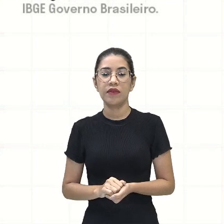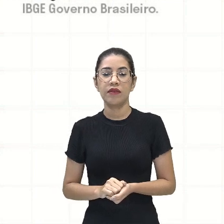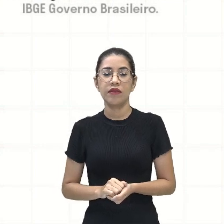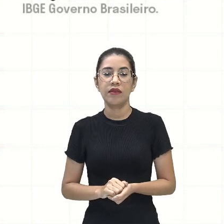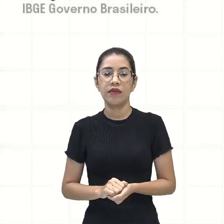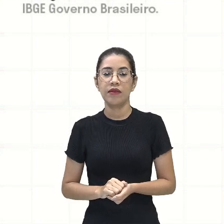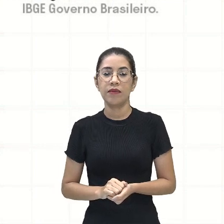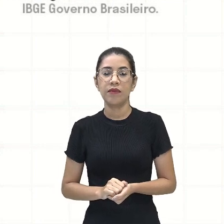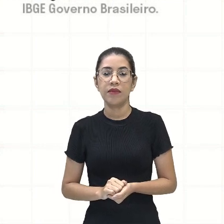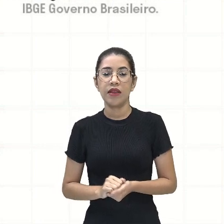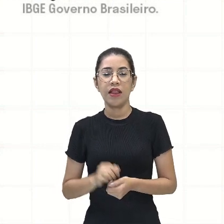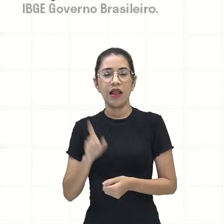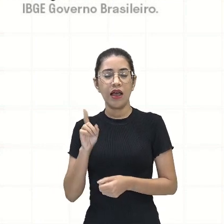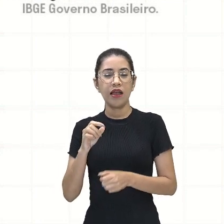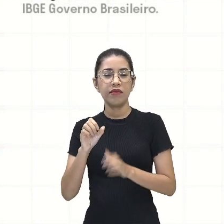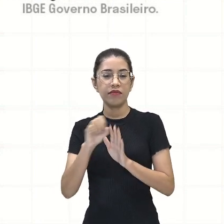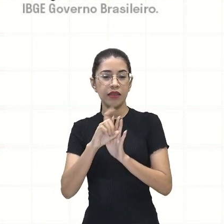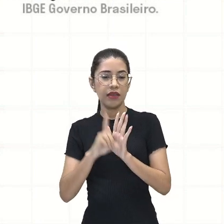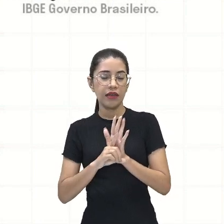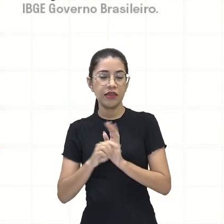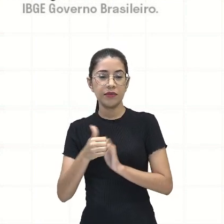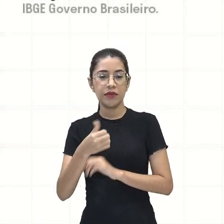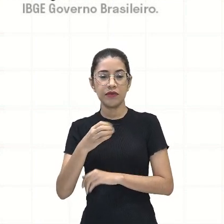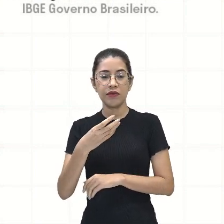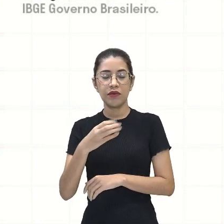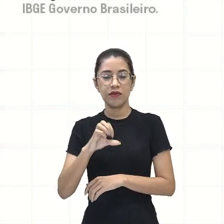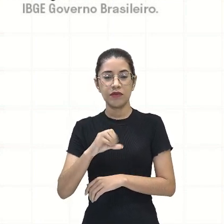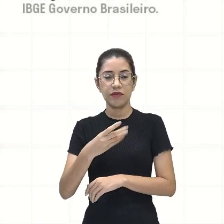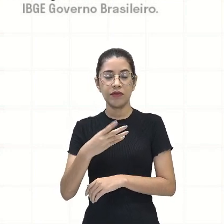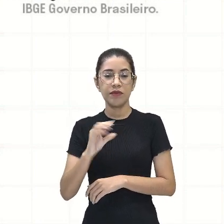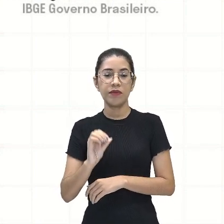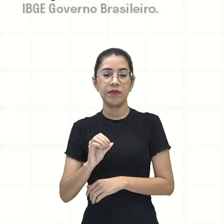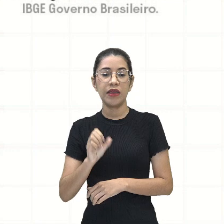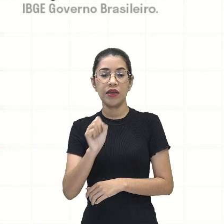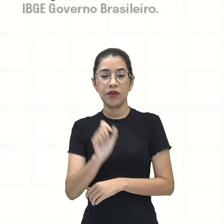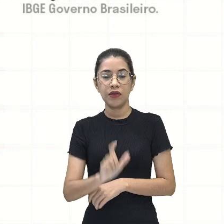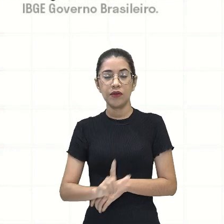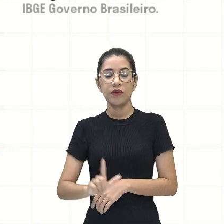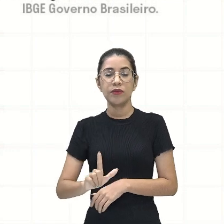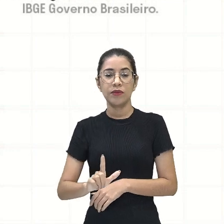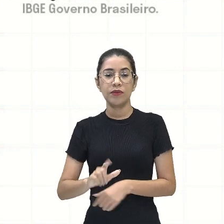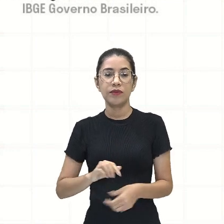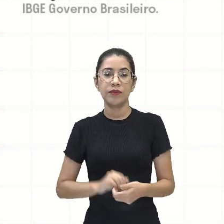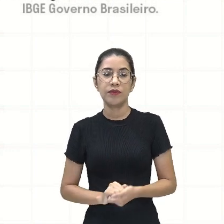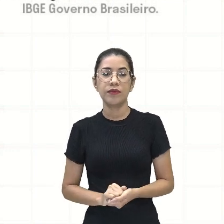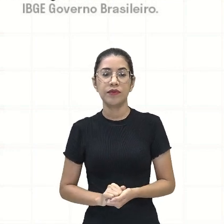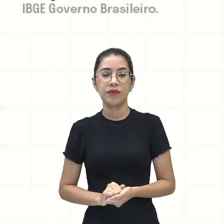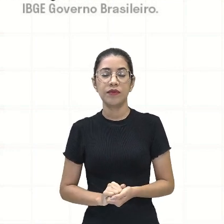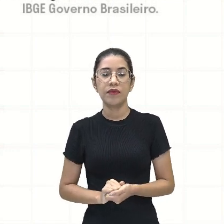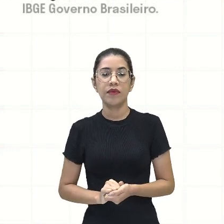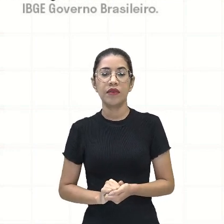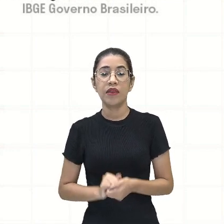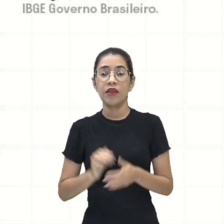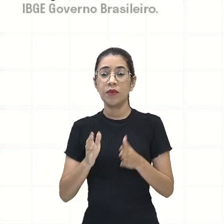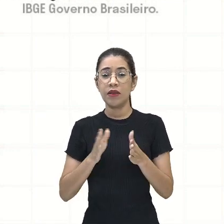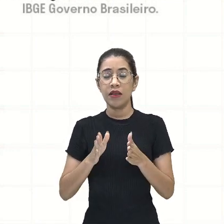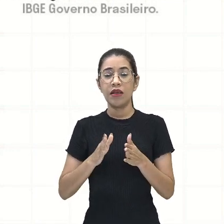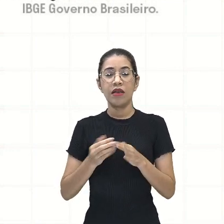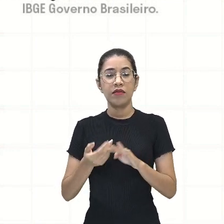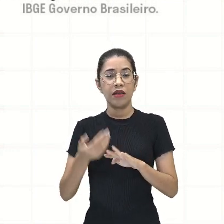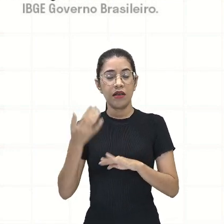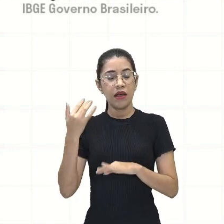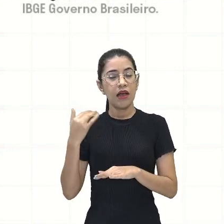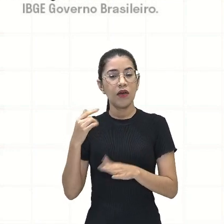nesse período de 1940. E aqui a região sul. Então, dentro desse período,